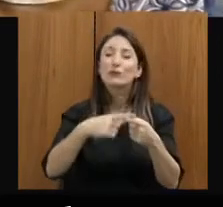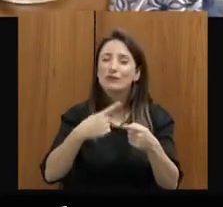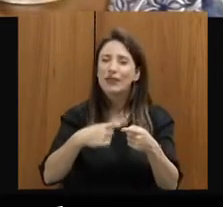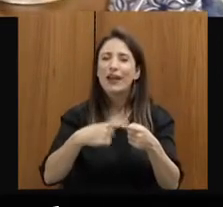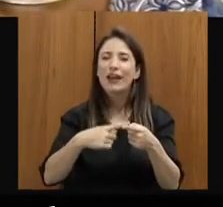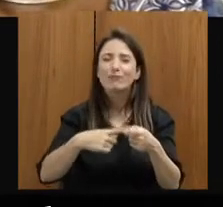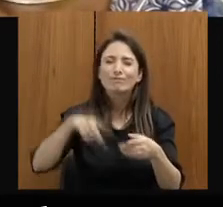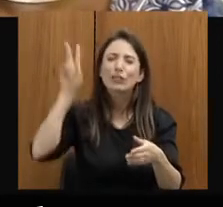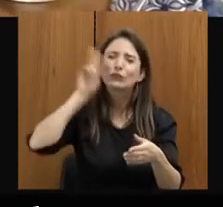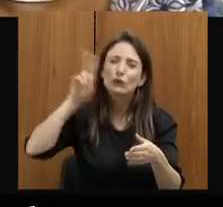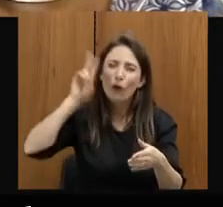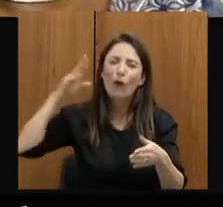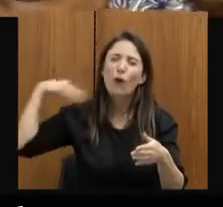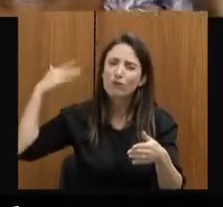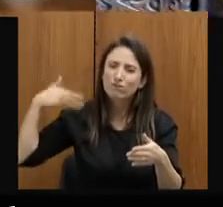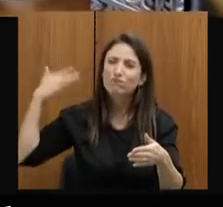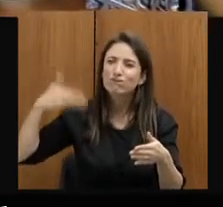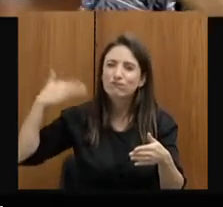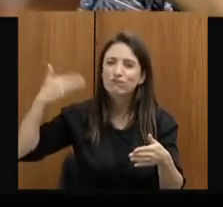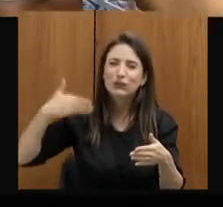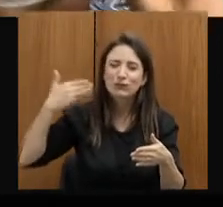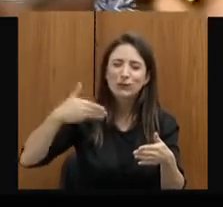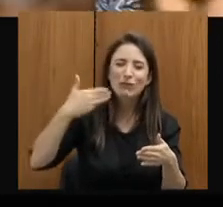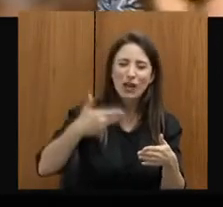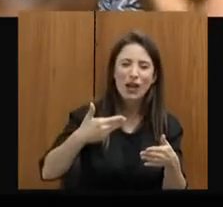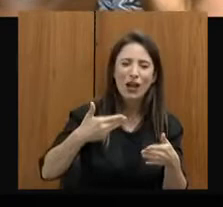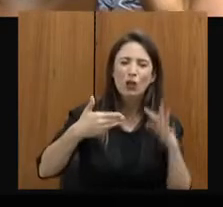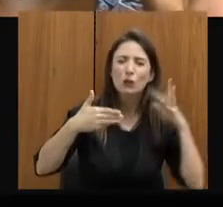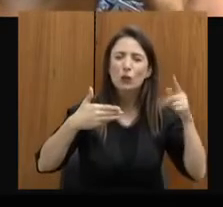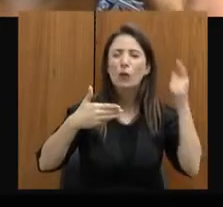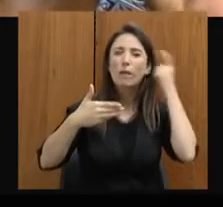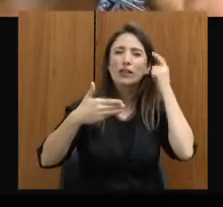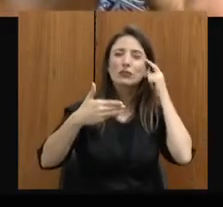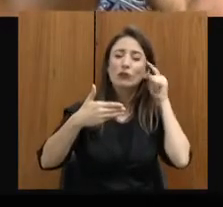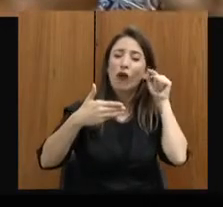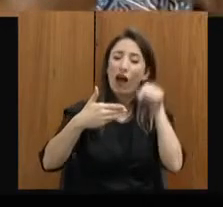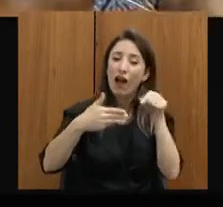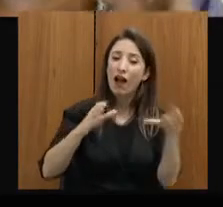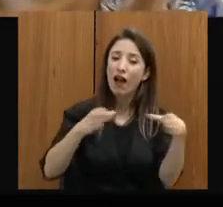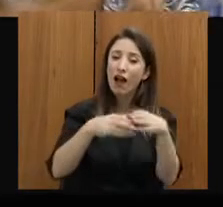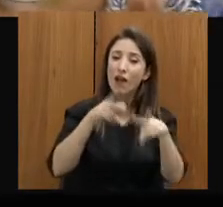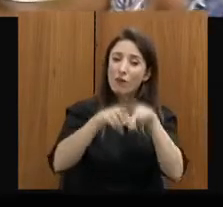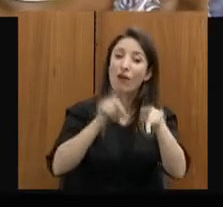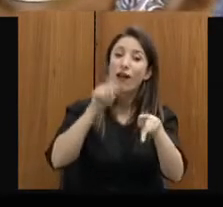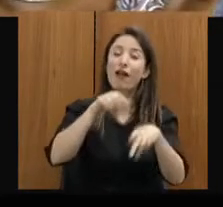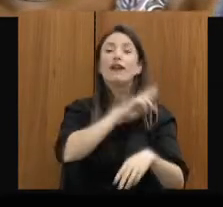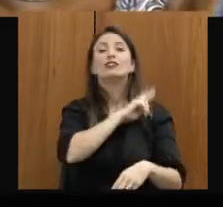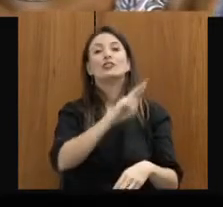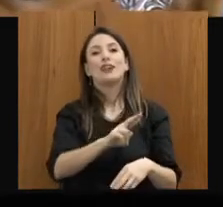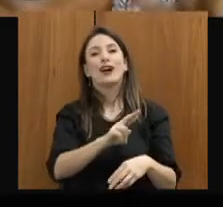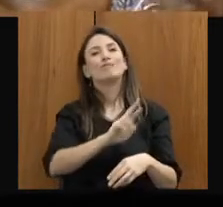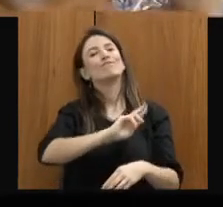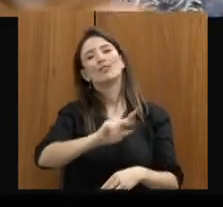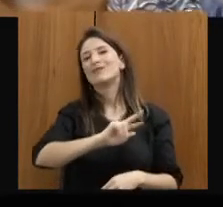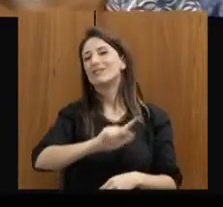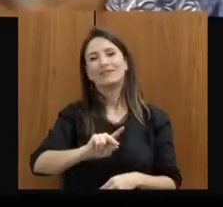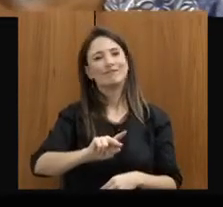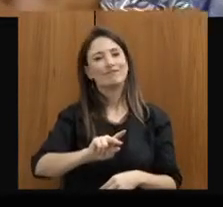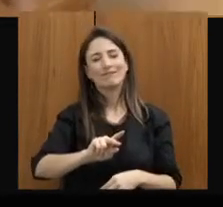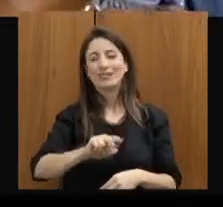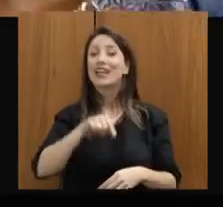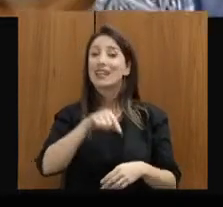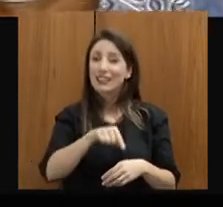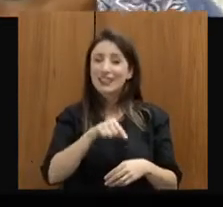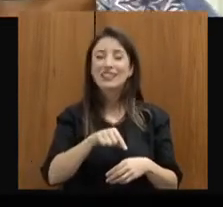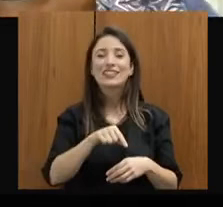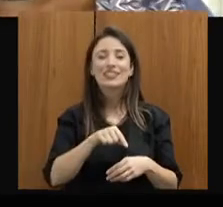reduzidos a a questão de ser região e isso limitava inclusive ele tava usando